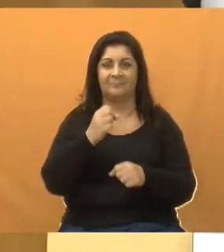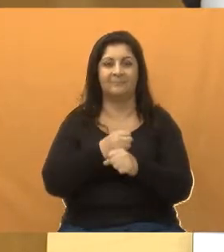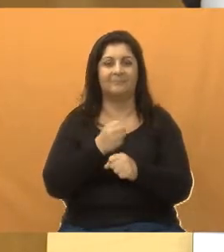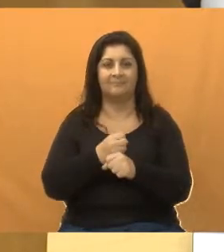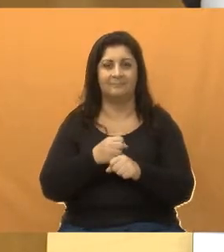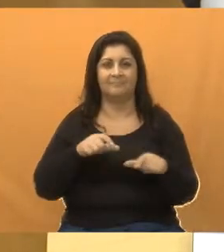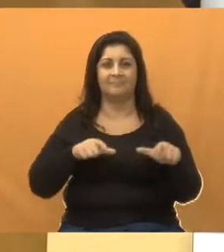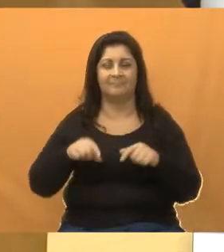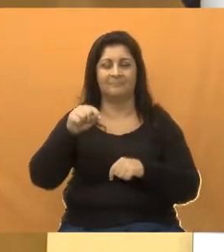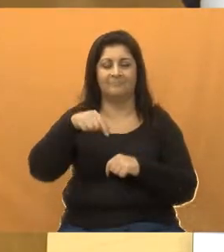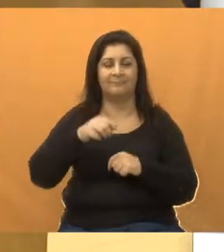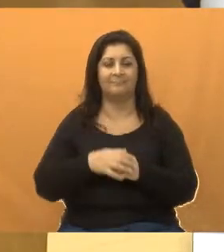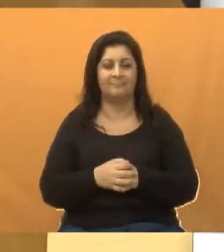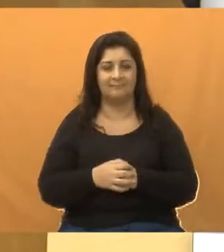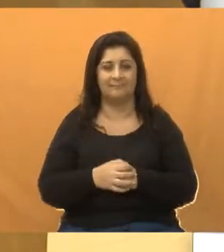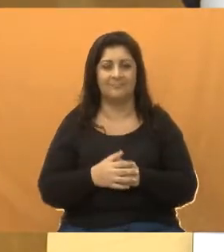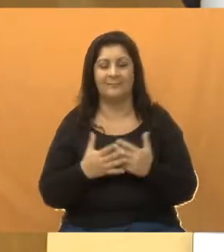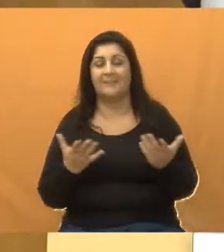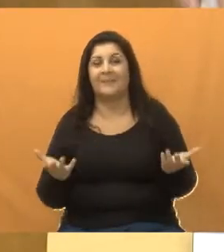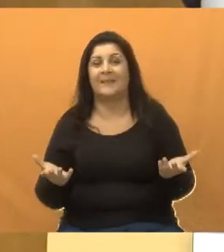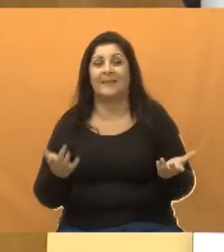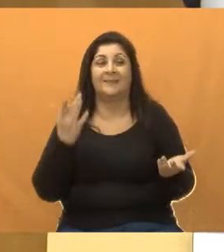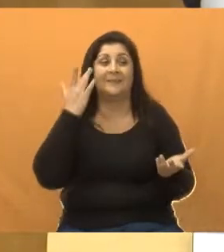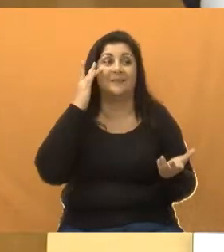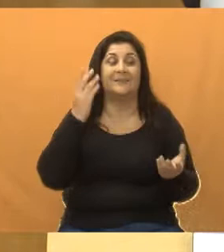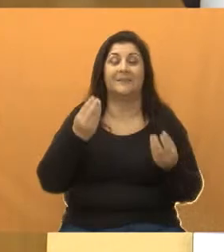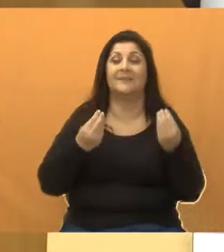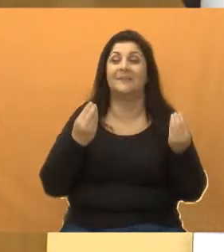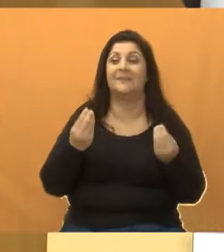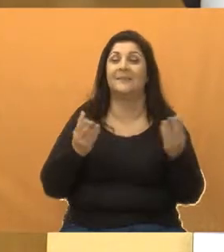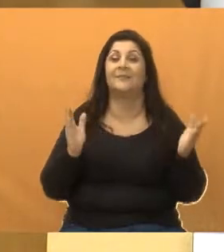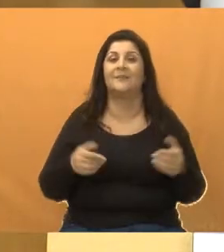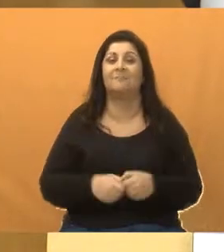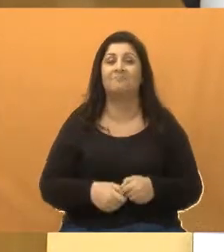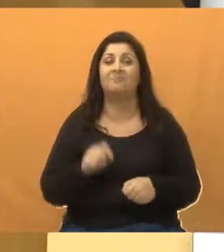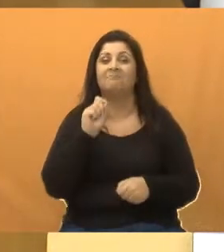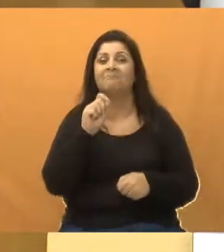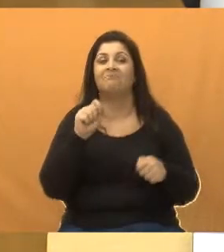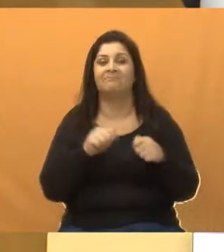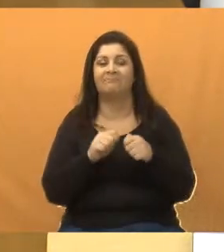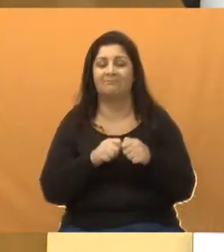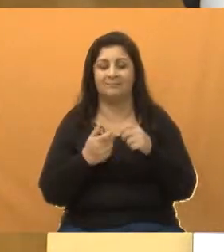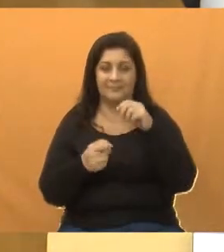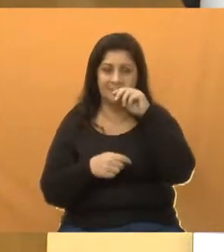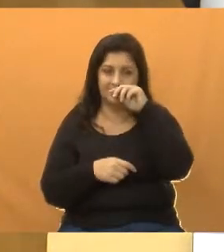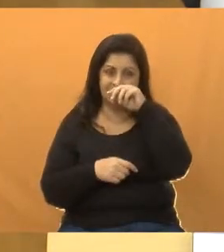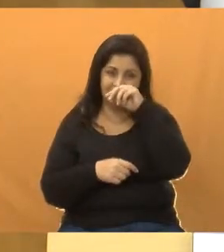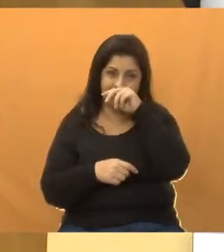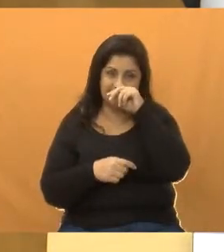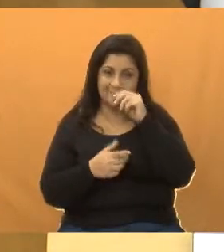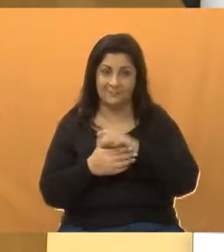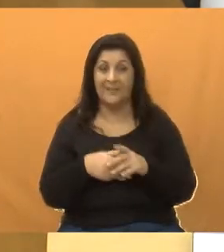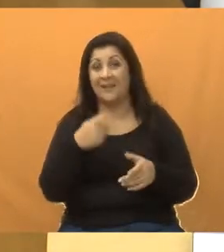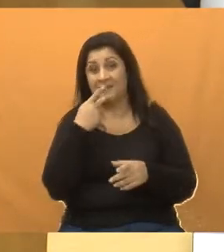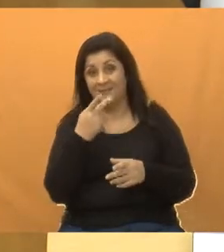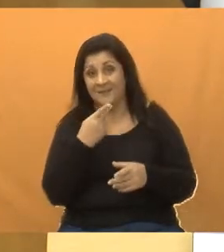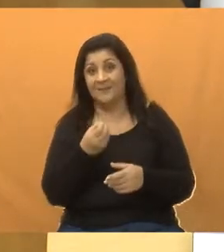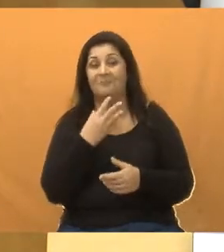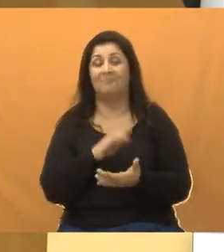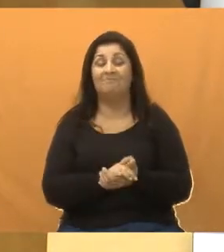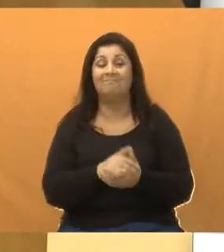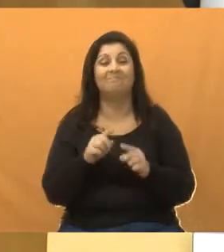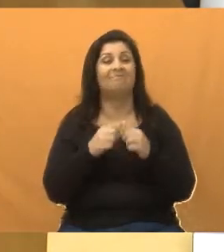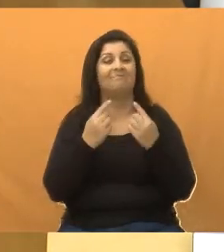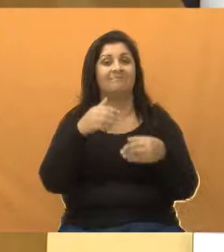fico naquele jeito que eu não estou nem sabendo como é que eu estou fazendo aqui para votar. Para falar, tudo bem, mas agora para